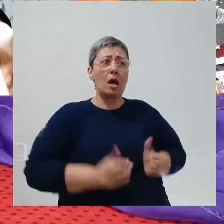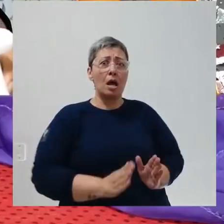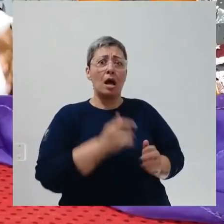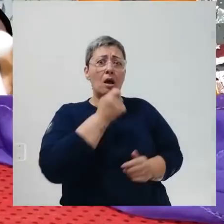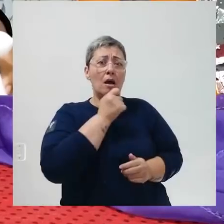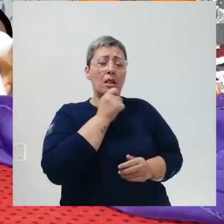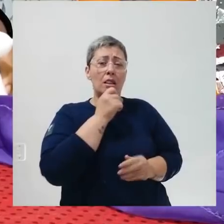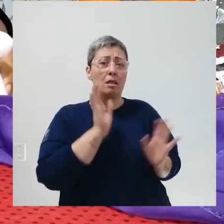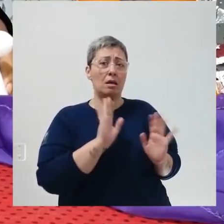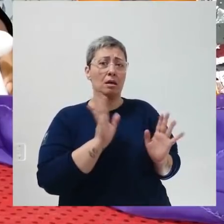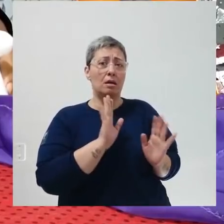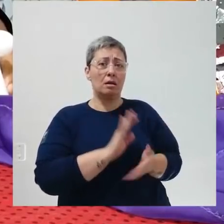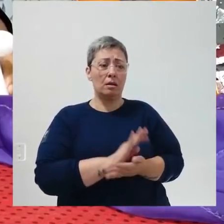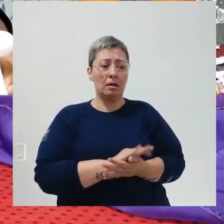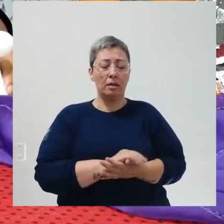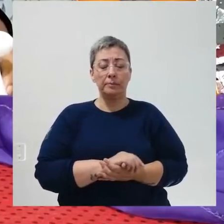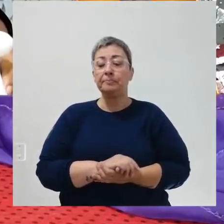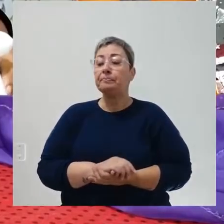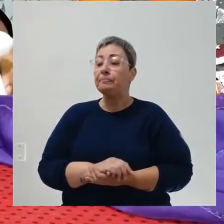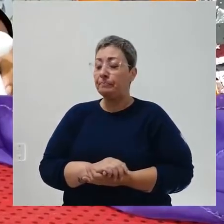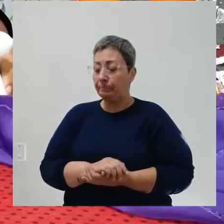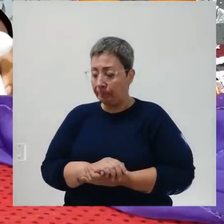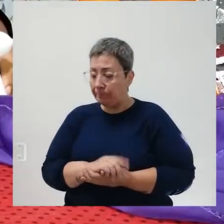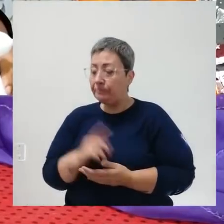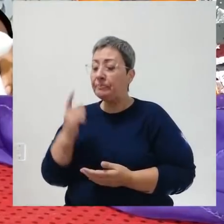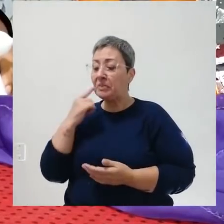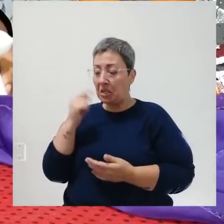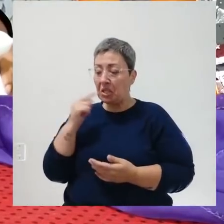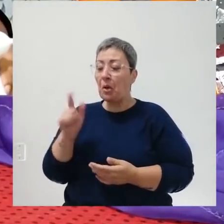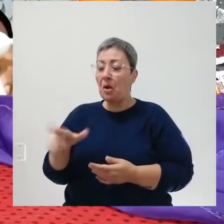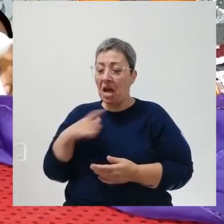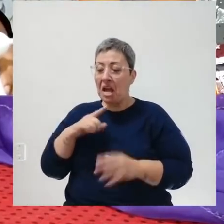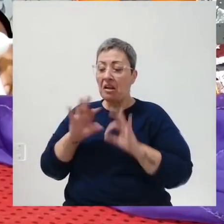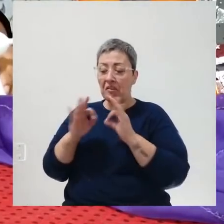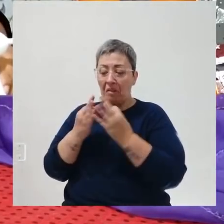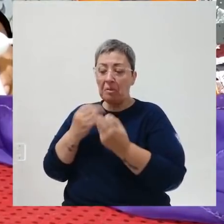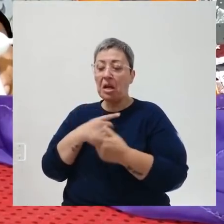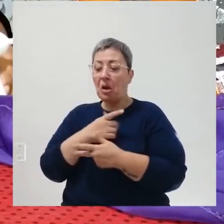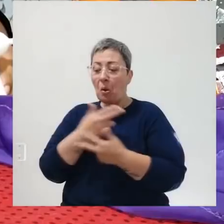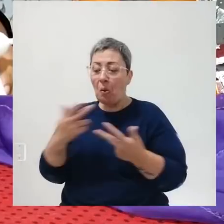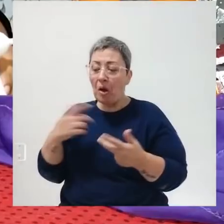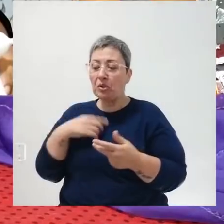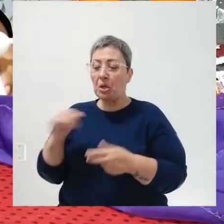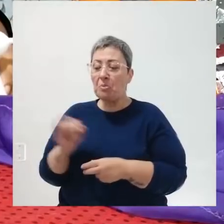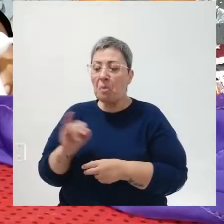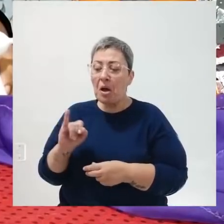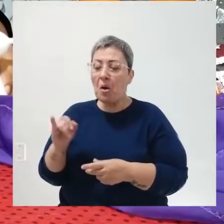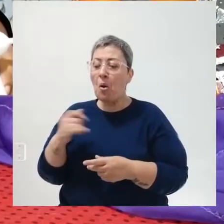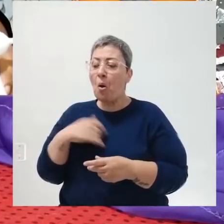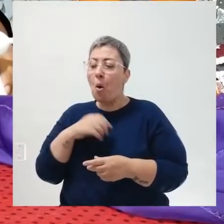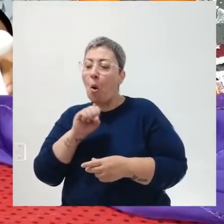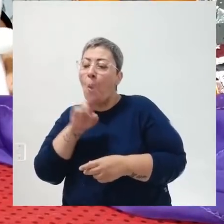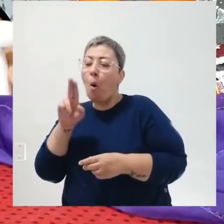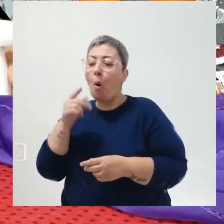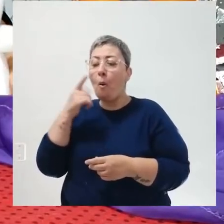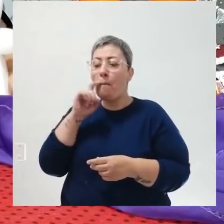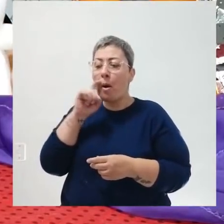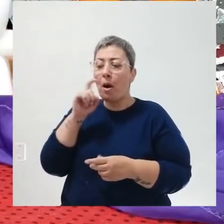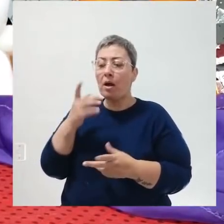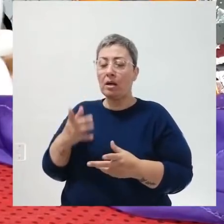havia nascido. Ah, então era alguém da sua família, o seu irmão ou o seu